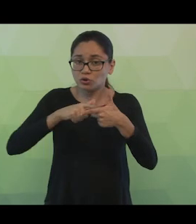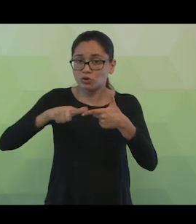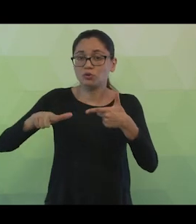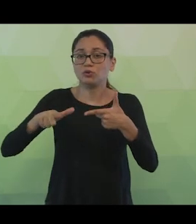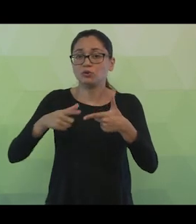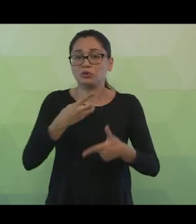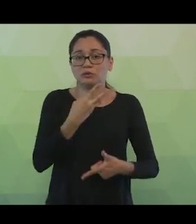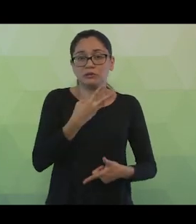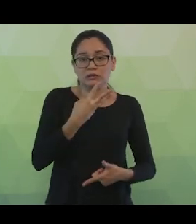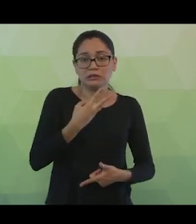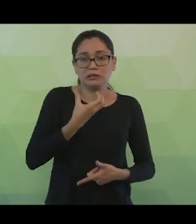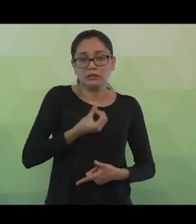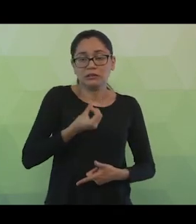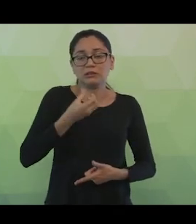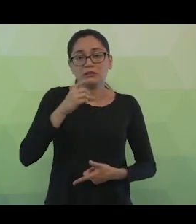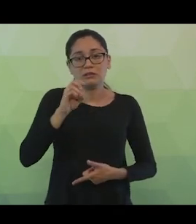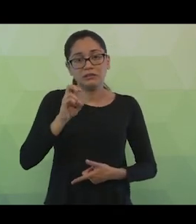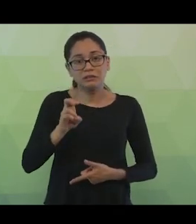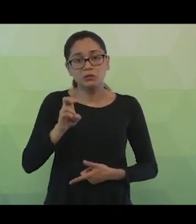365,25.